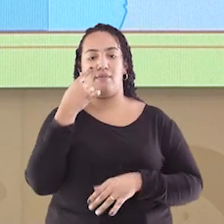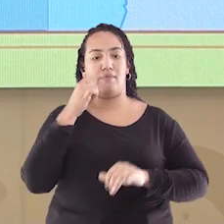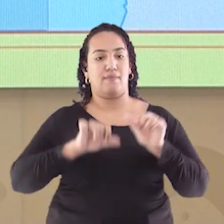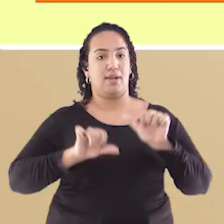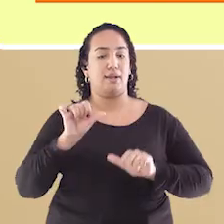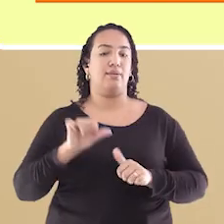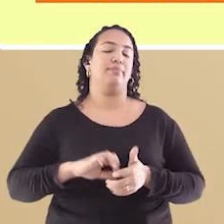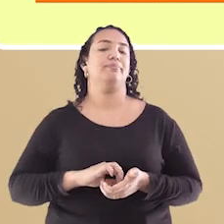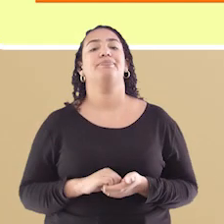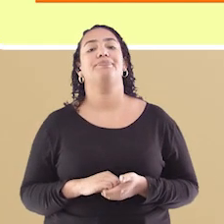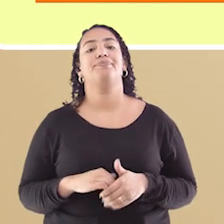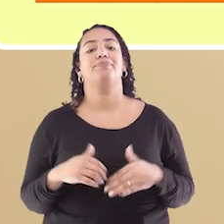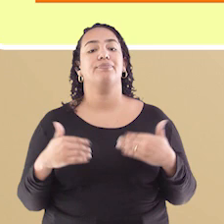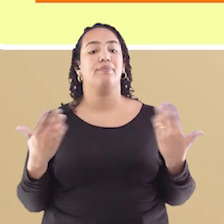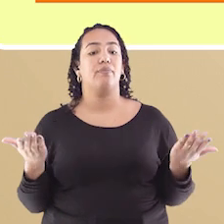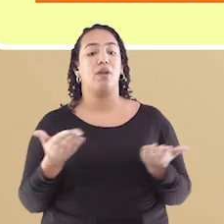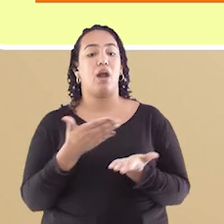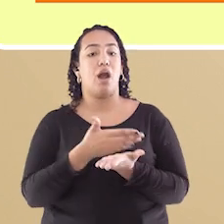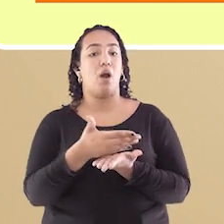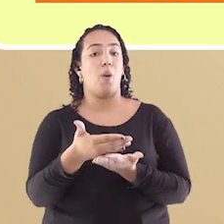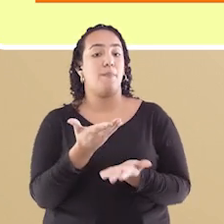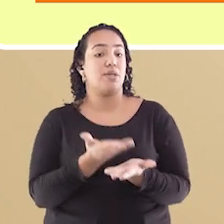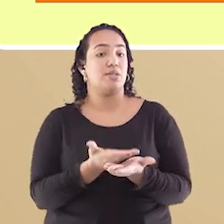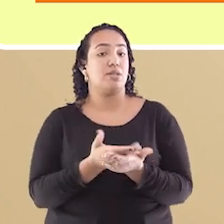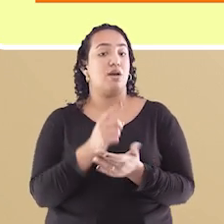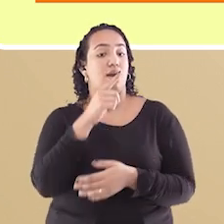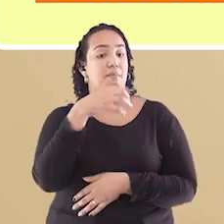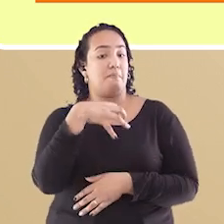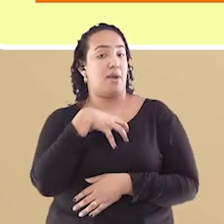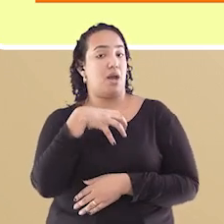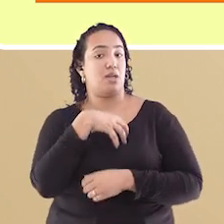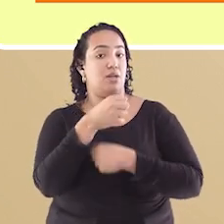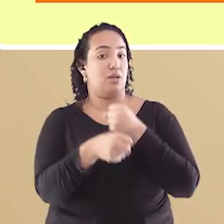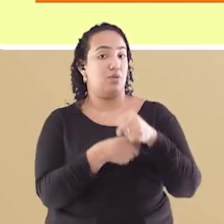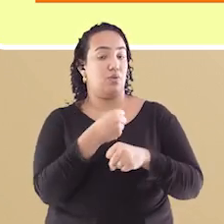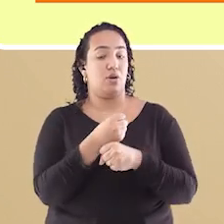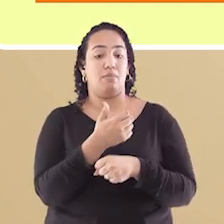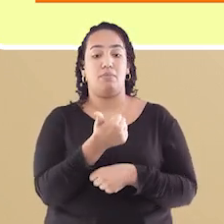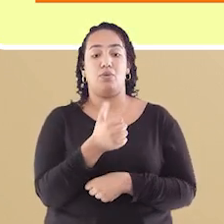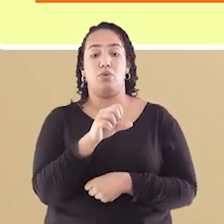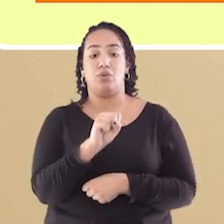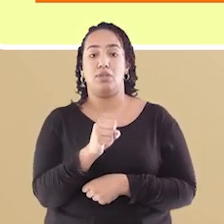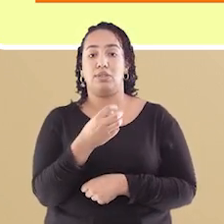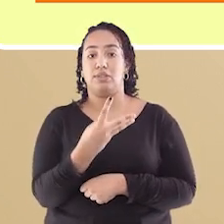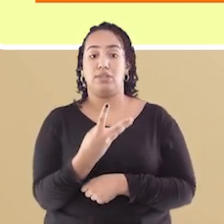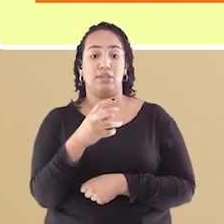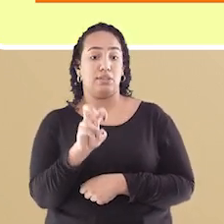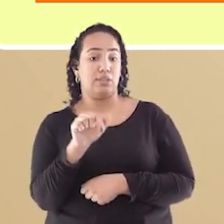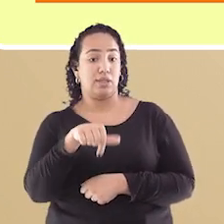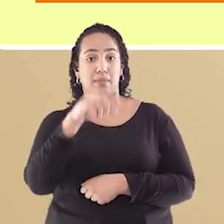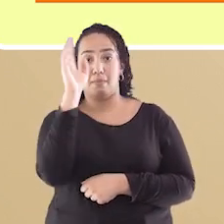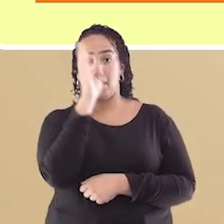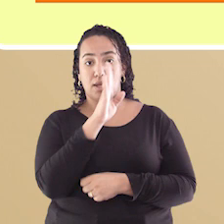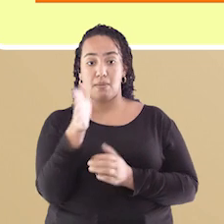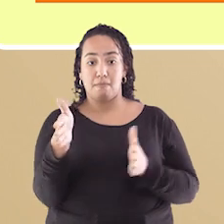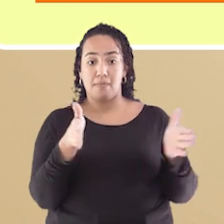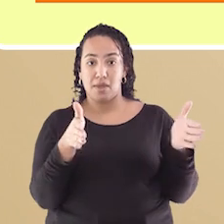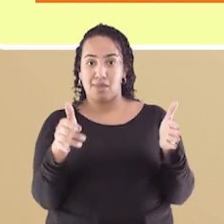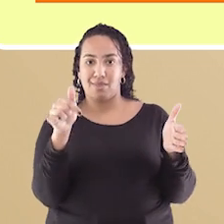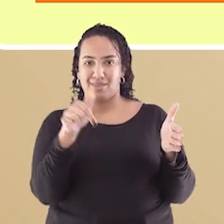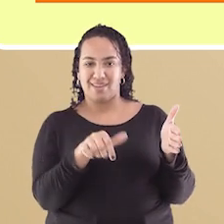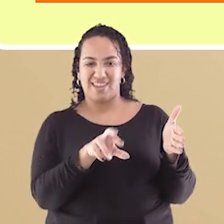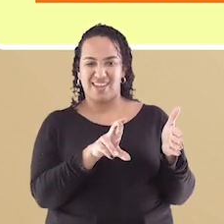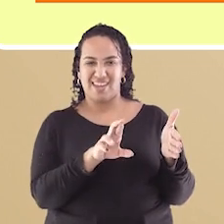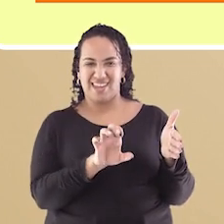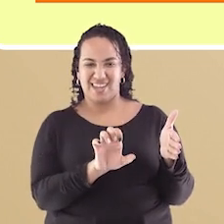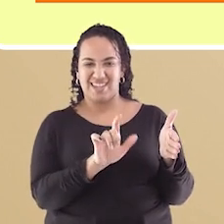olhada? Nossa aula começa lá na Bahia, em 1835. O Brasil passava pelo período regencial e as